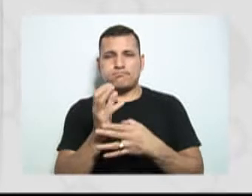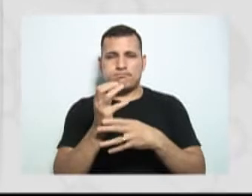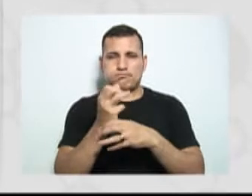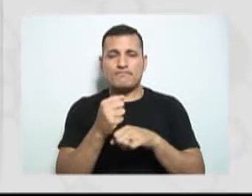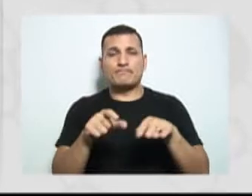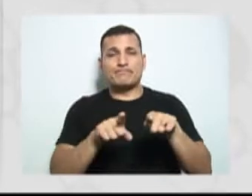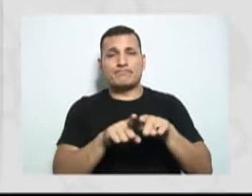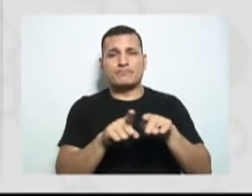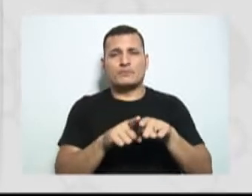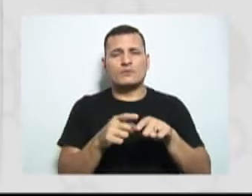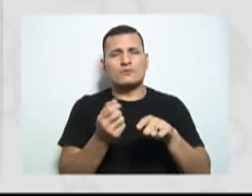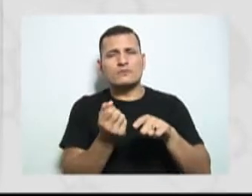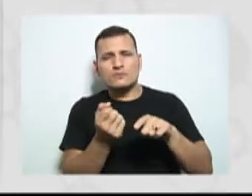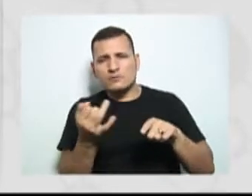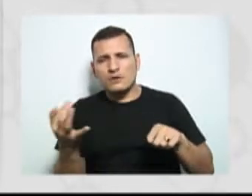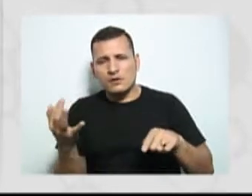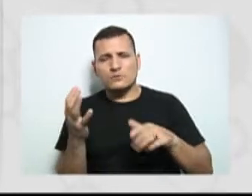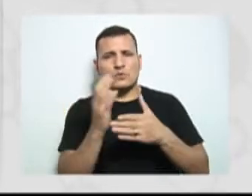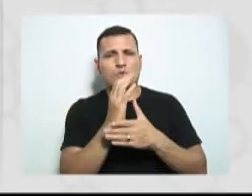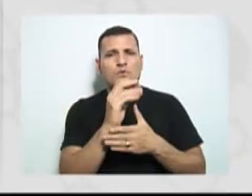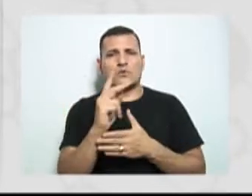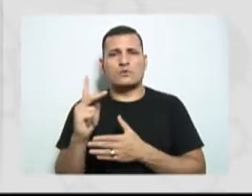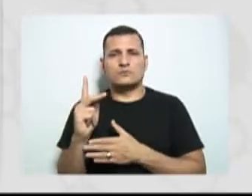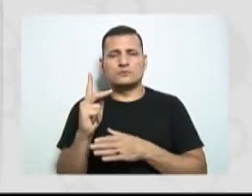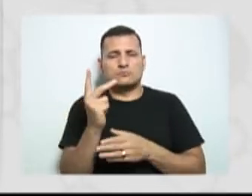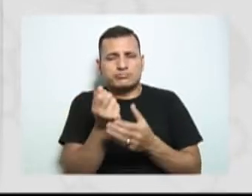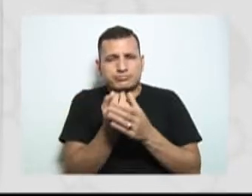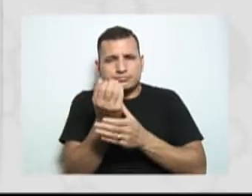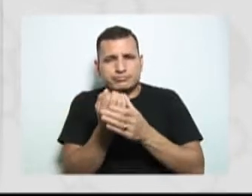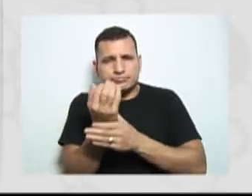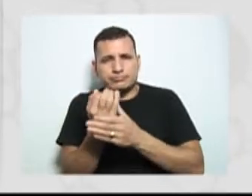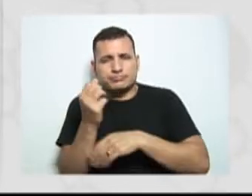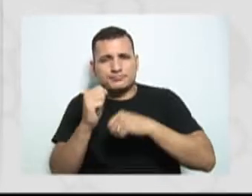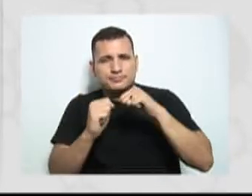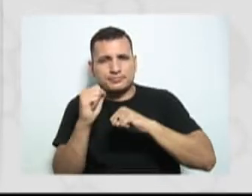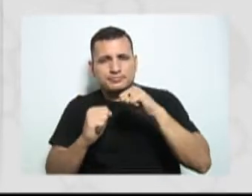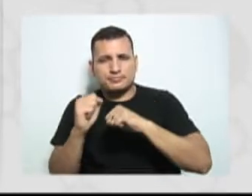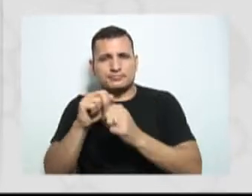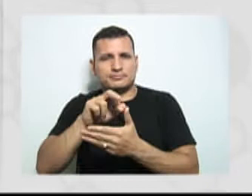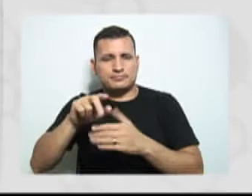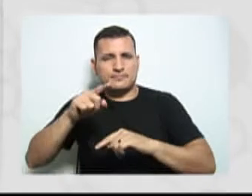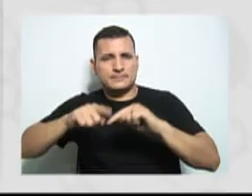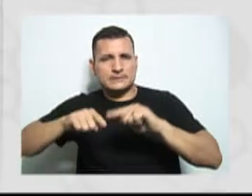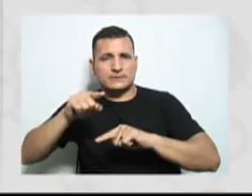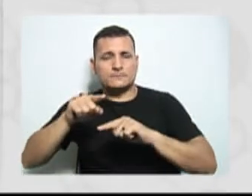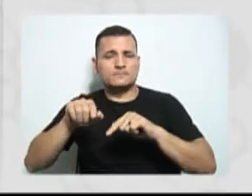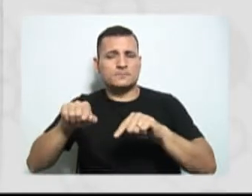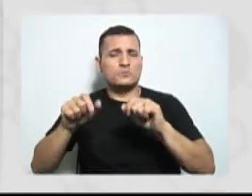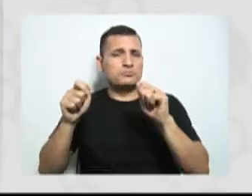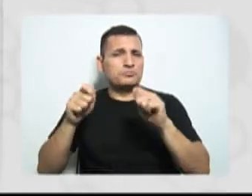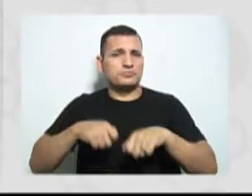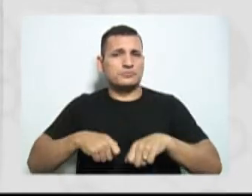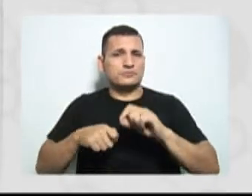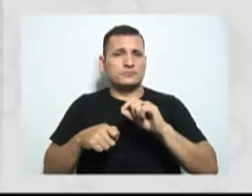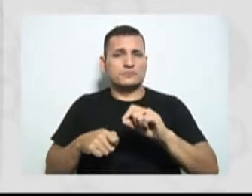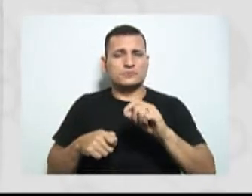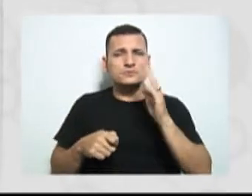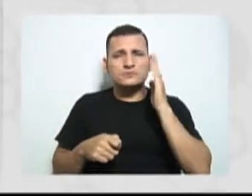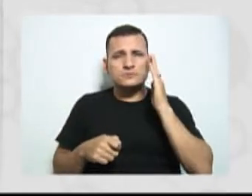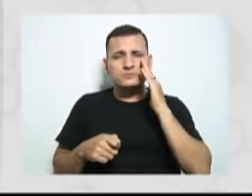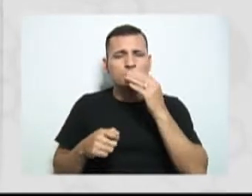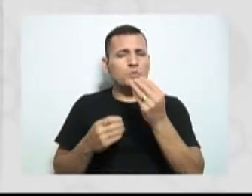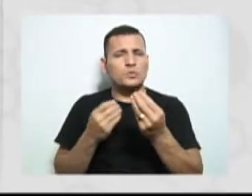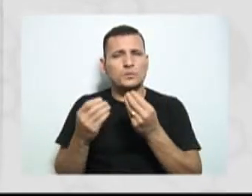produção da cooperativa. Assim, pode-se o quê? Definir a quantidade